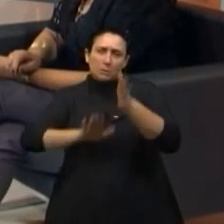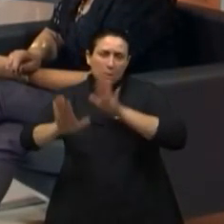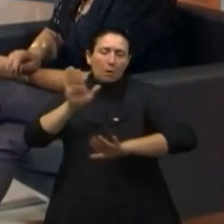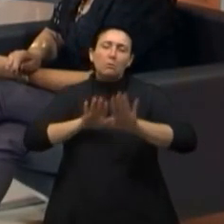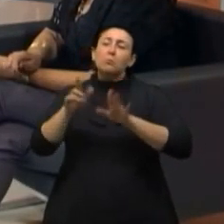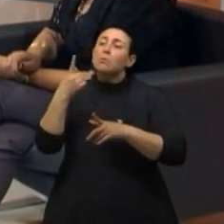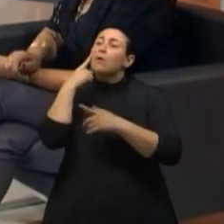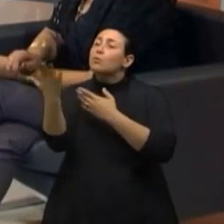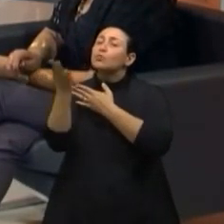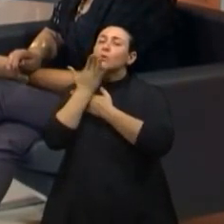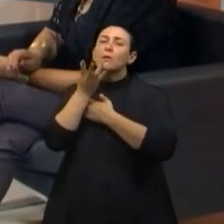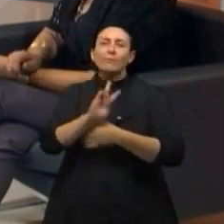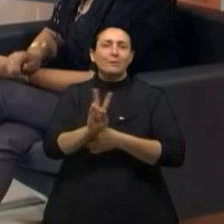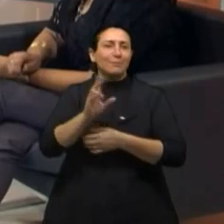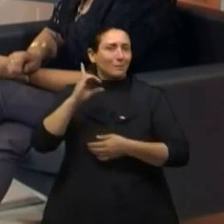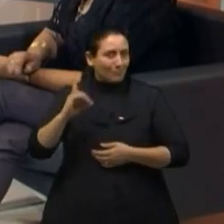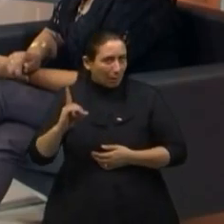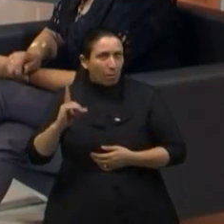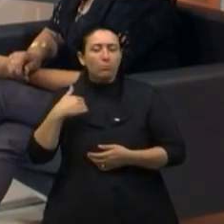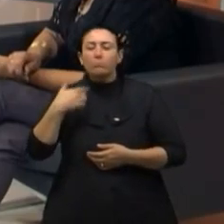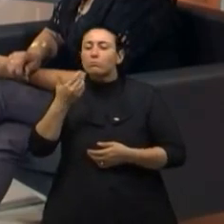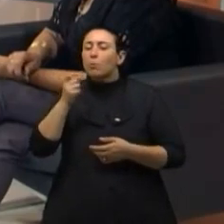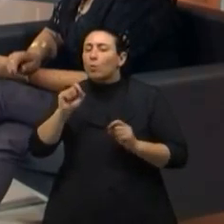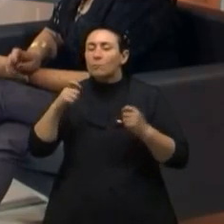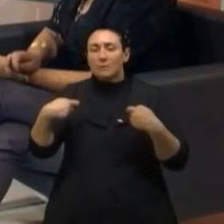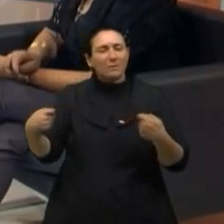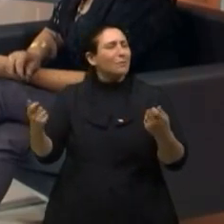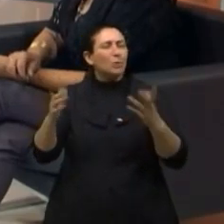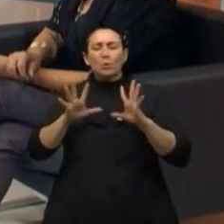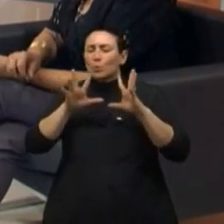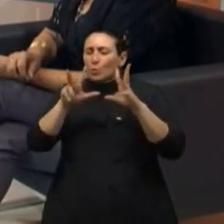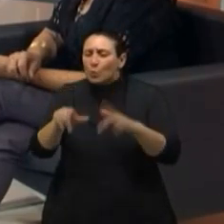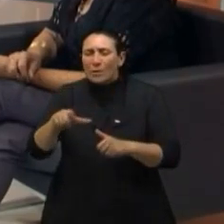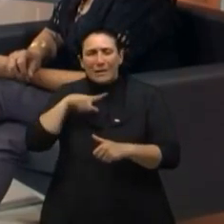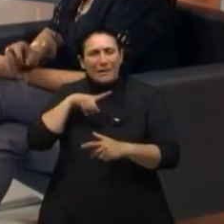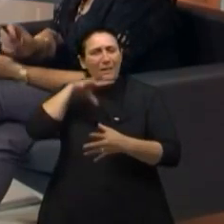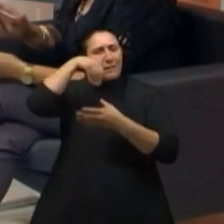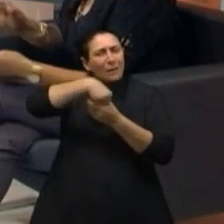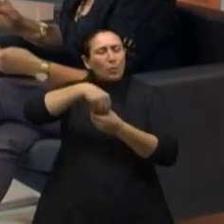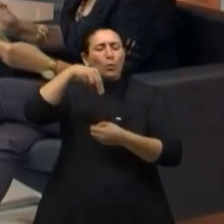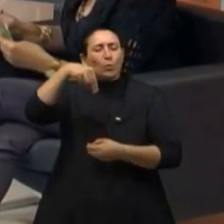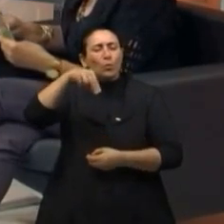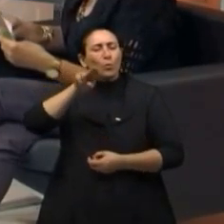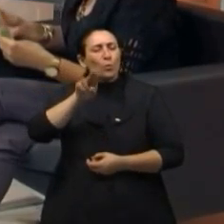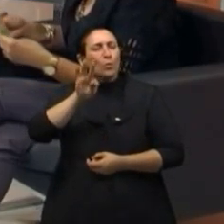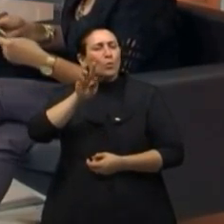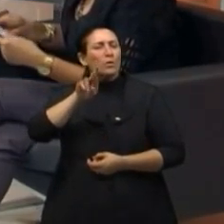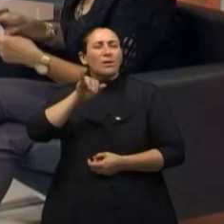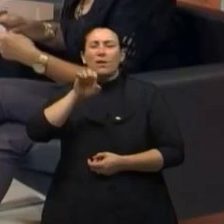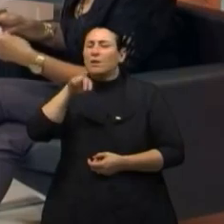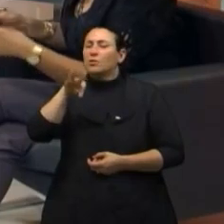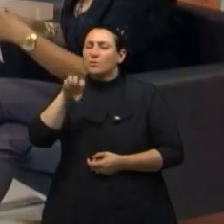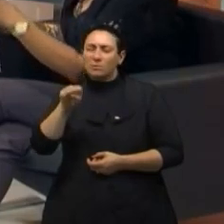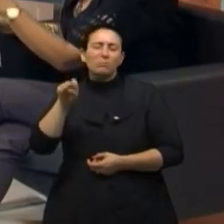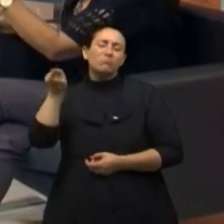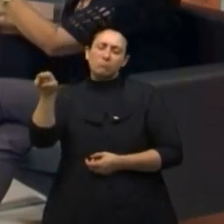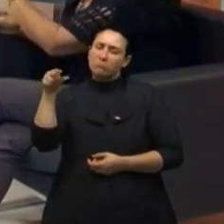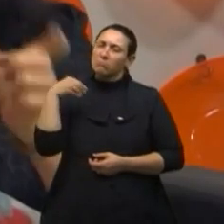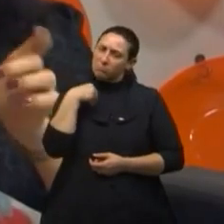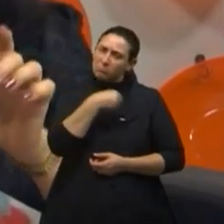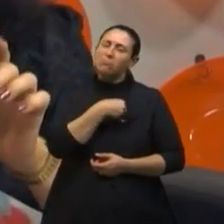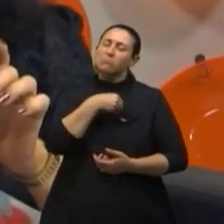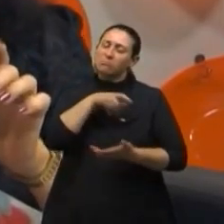alimentares e o tudo que é fonte de nutriente vai ser prescrito pela pelo seu nutricionista e